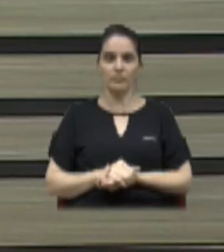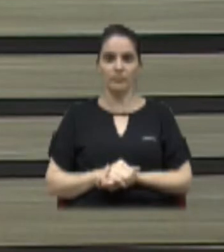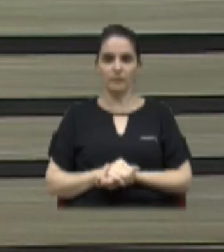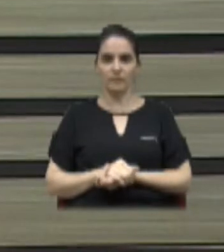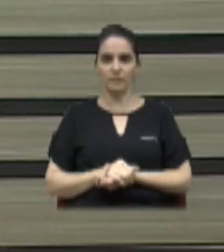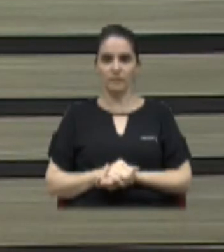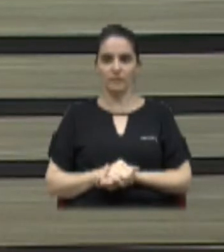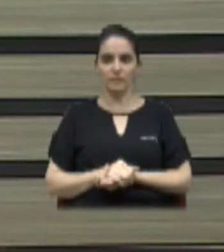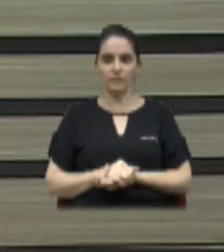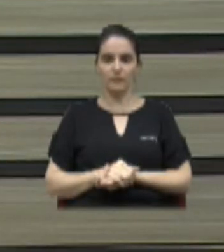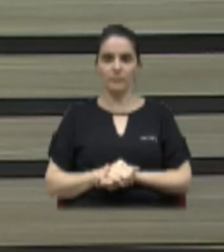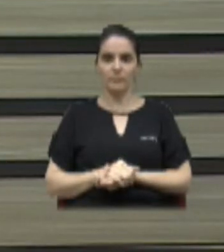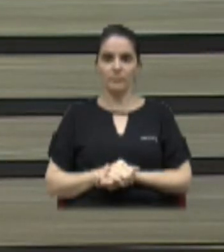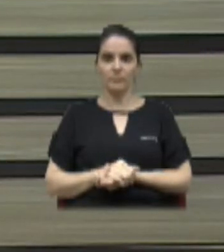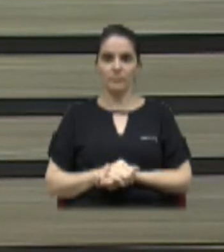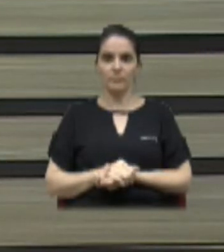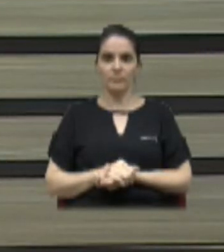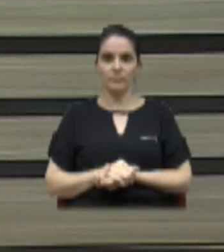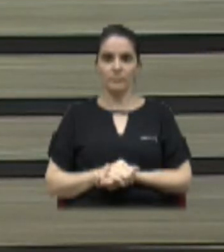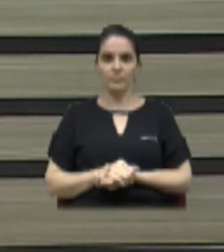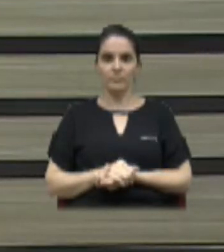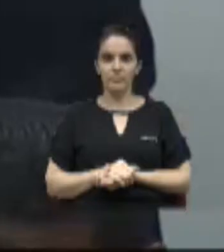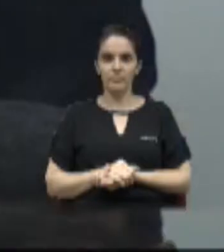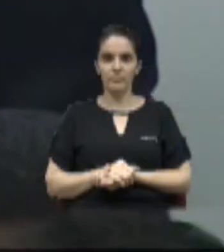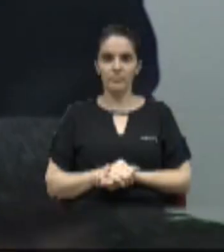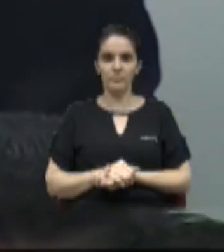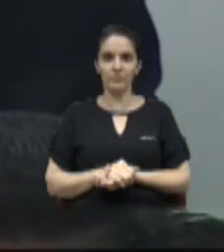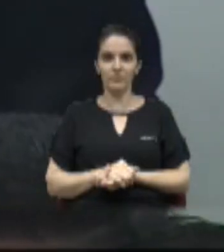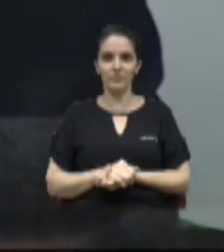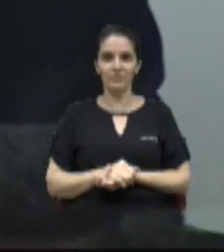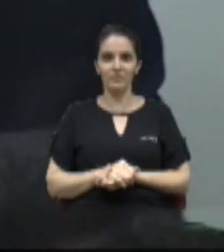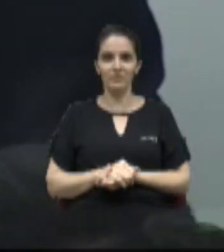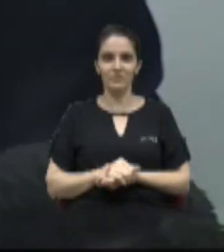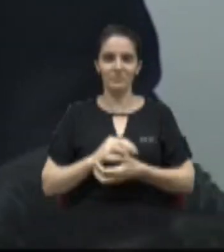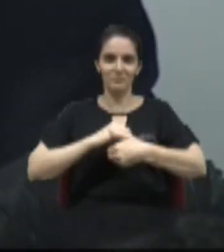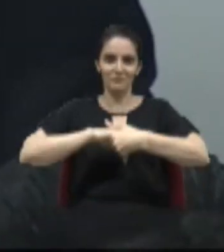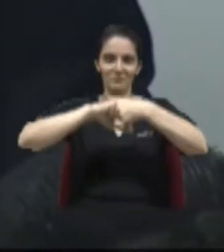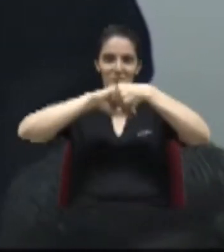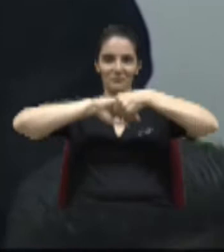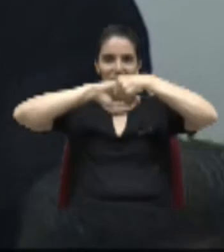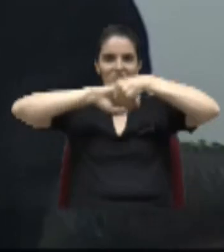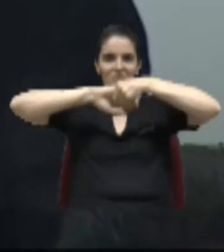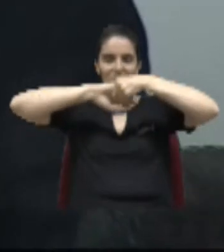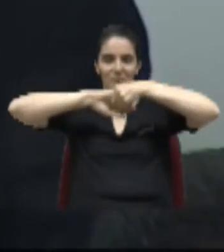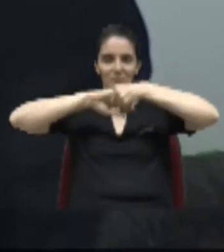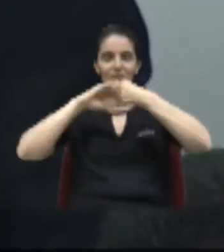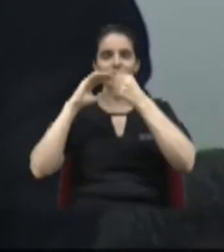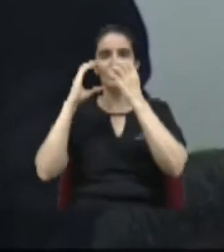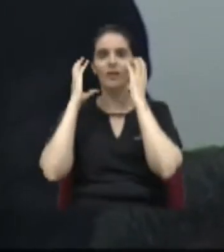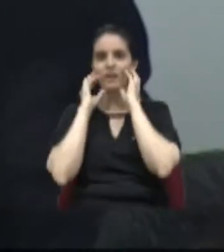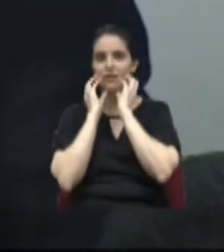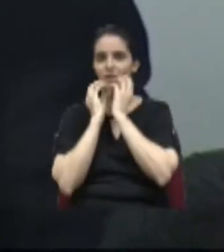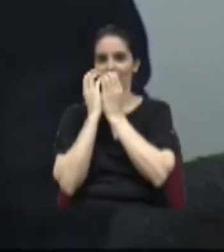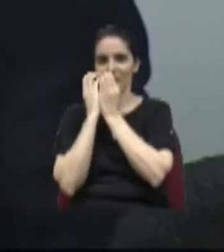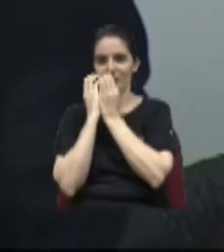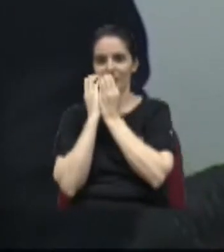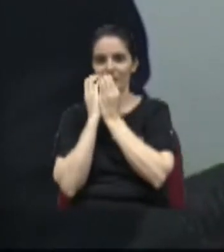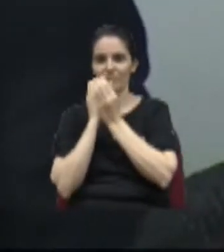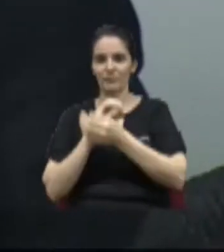Queria parabenizar o vereador Mir,